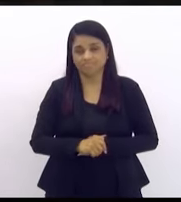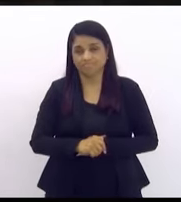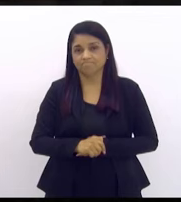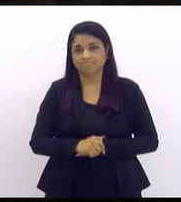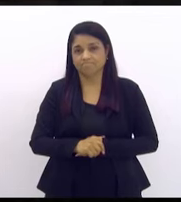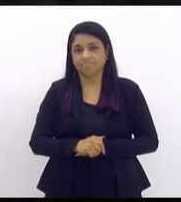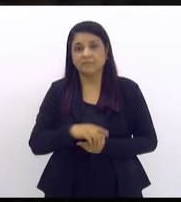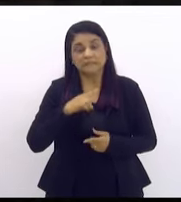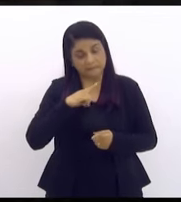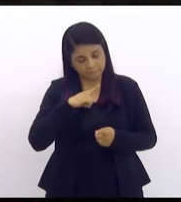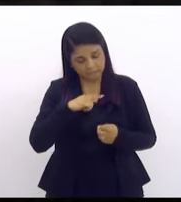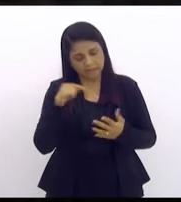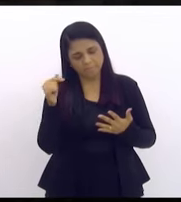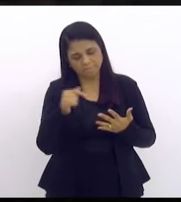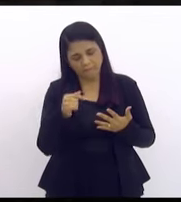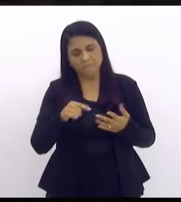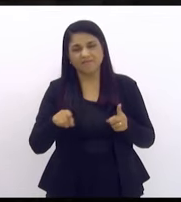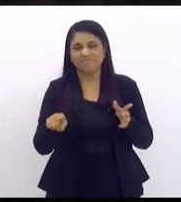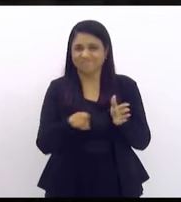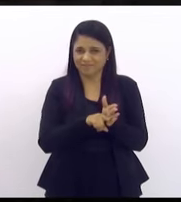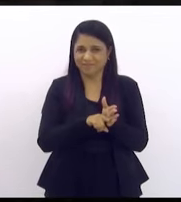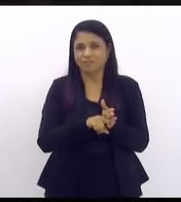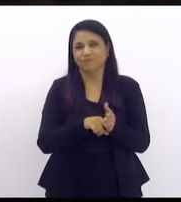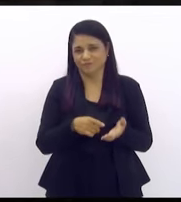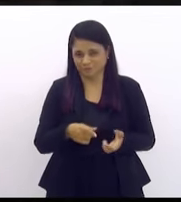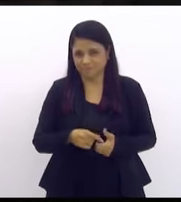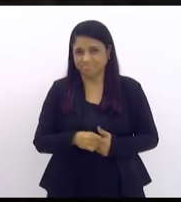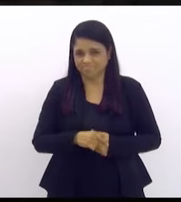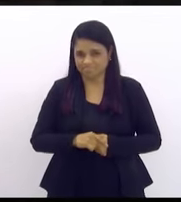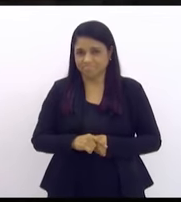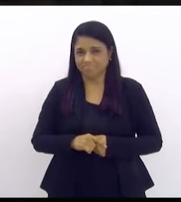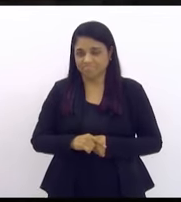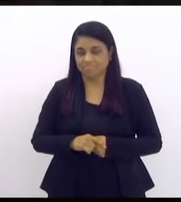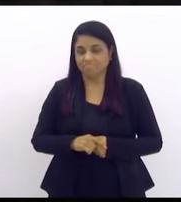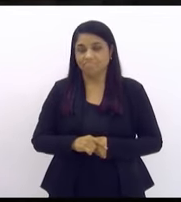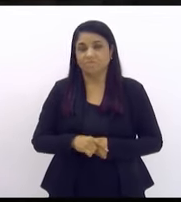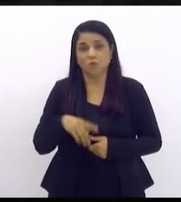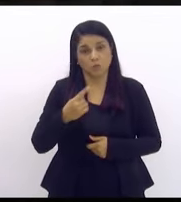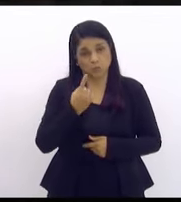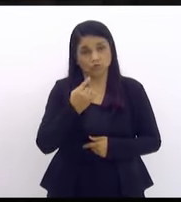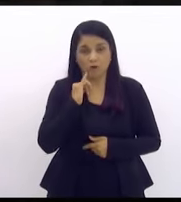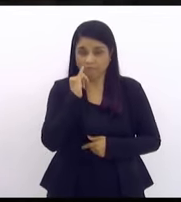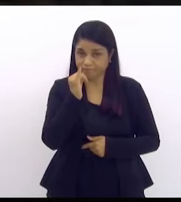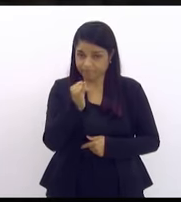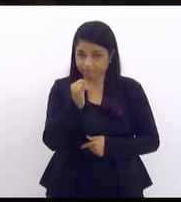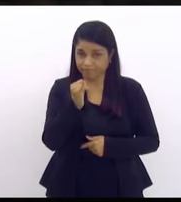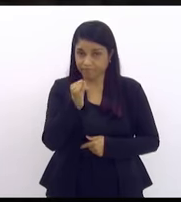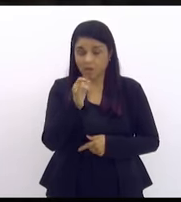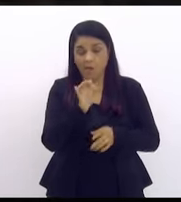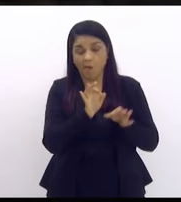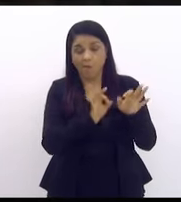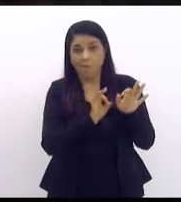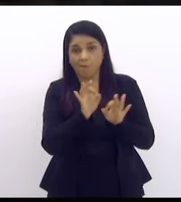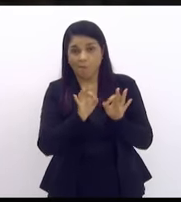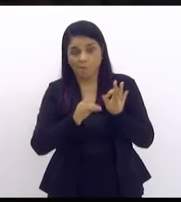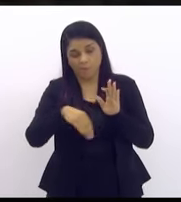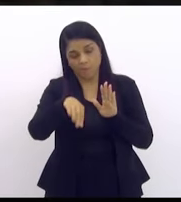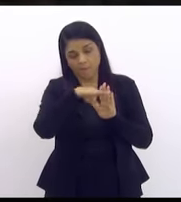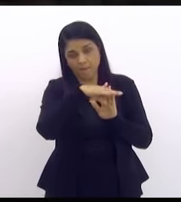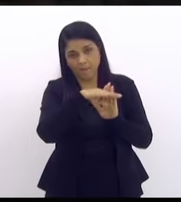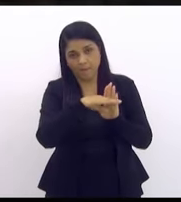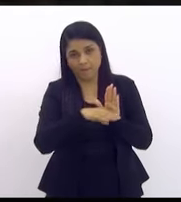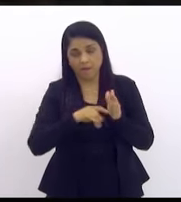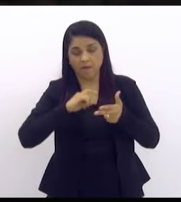tem pontos negativos. O primeiro deles, já citei, que a programação completa do